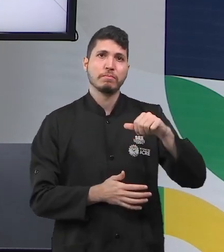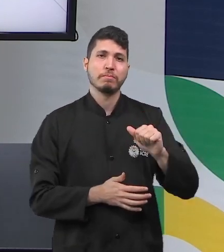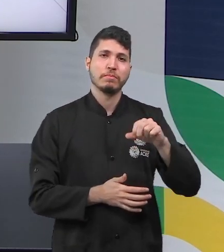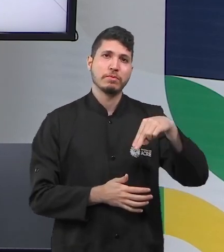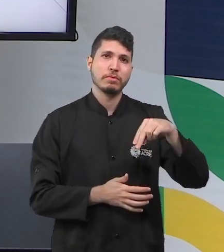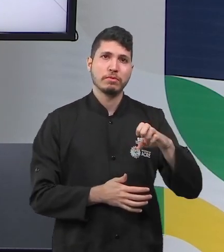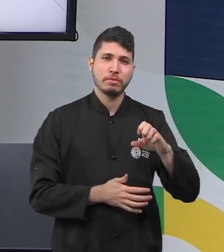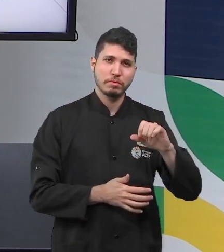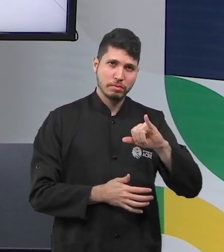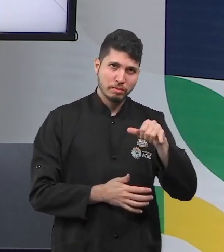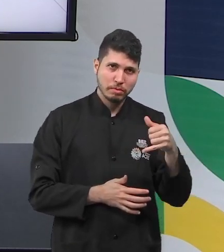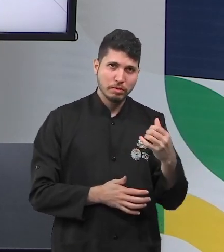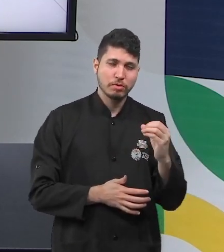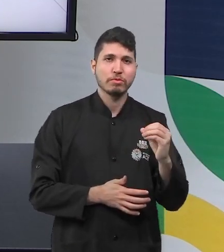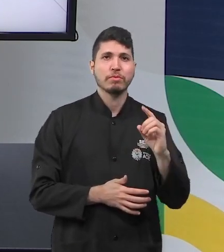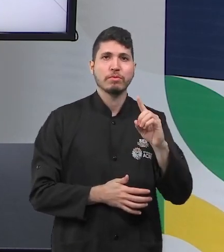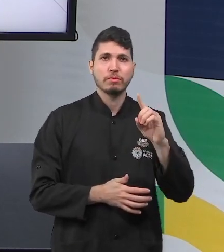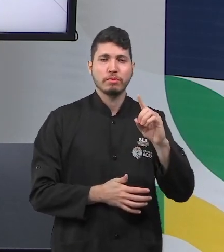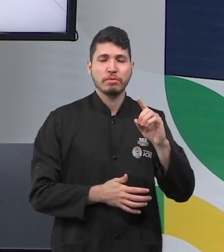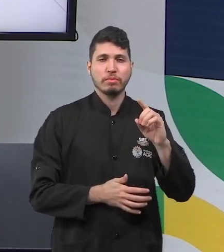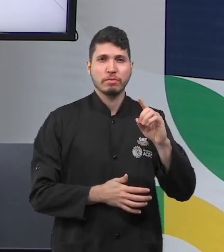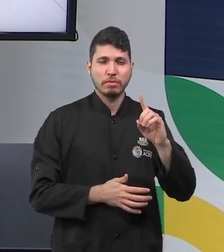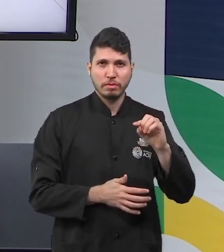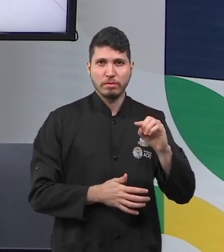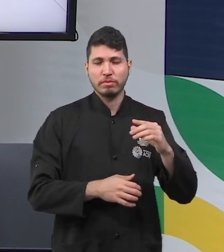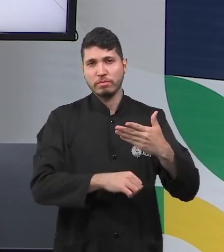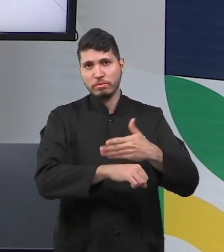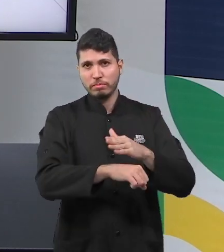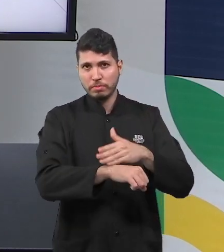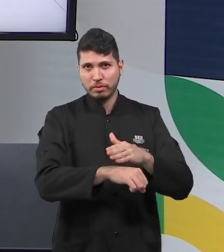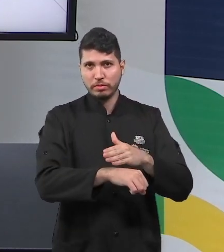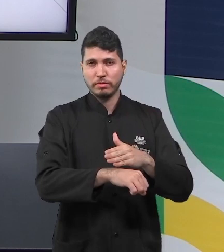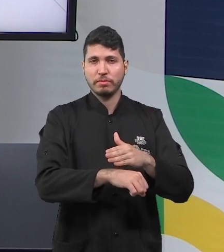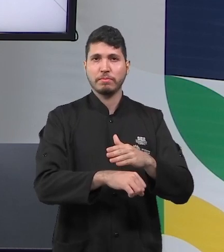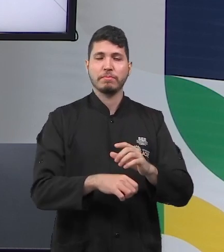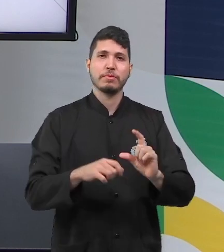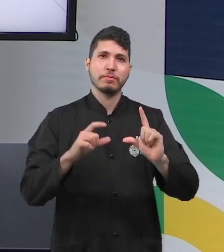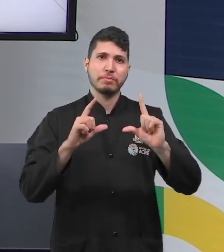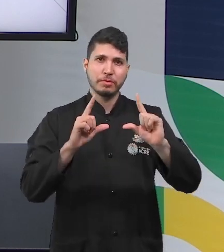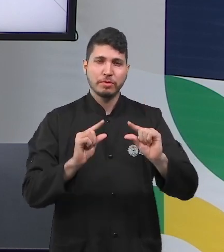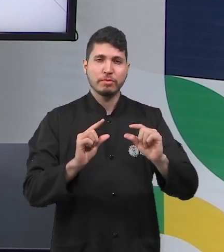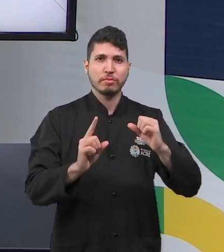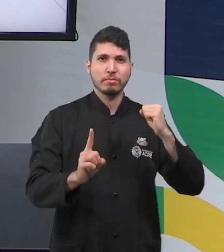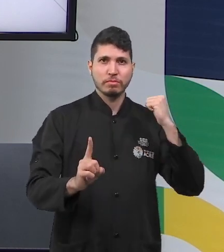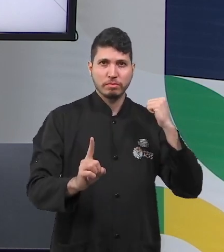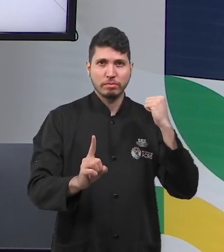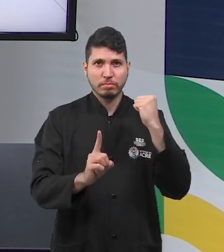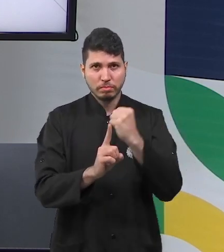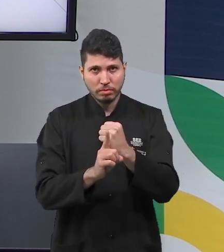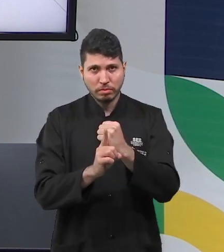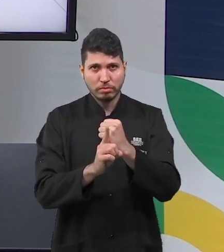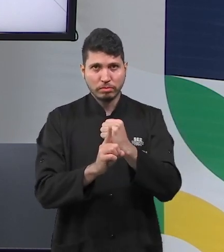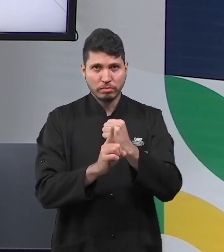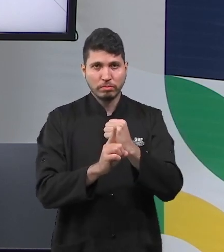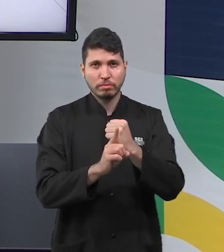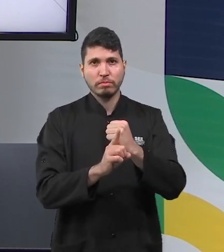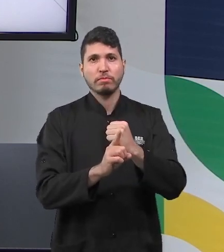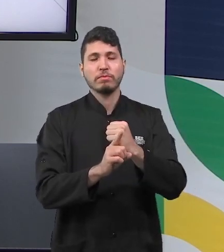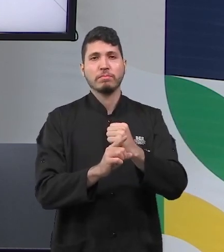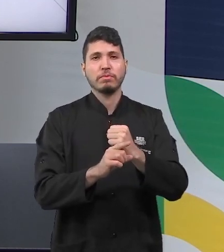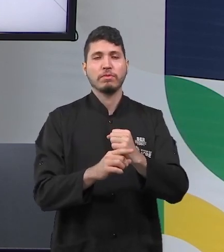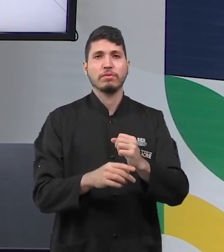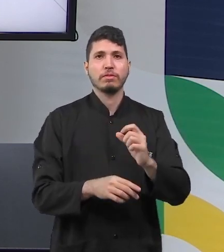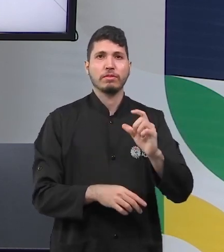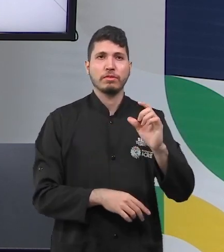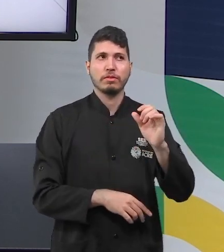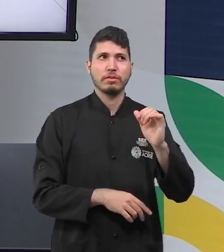são práticas ambientais para minimizar os efeitos do